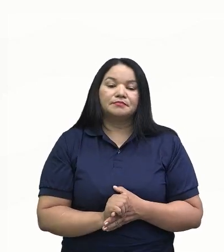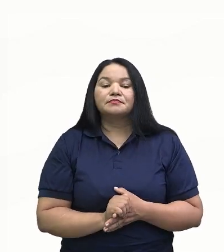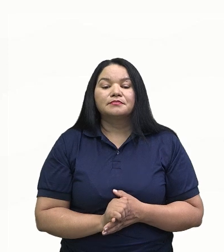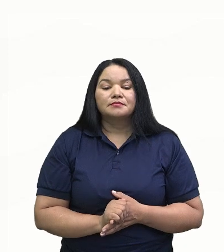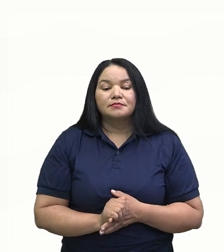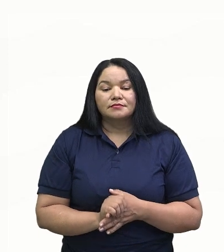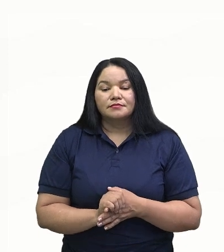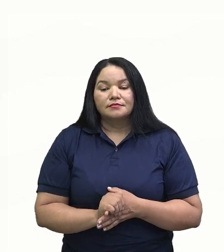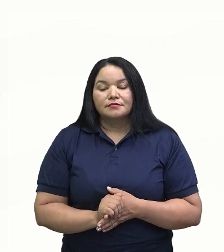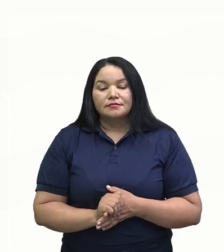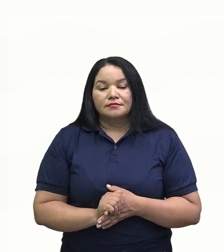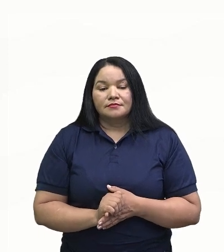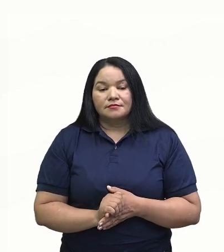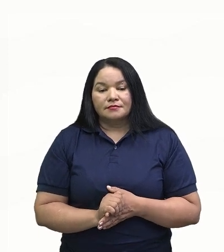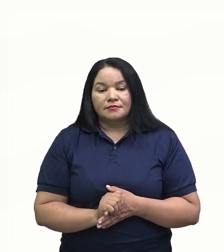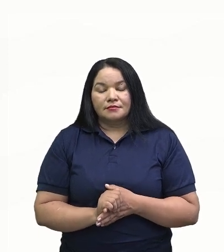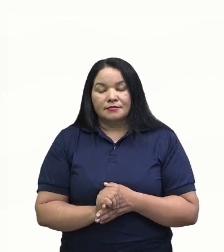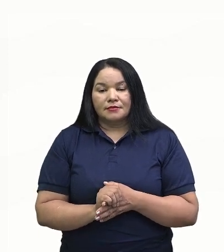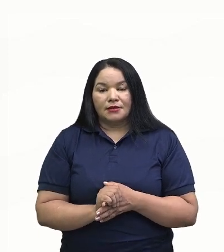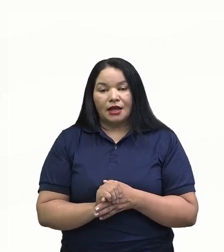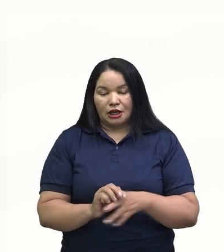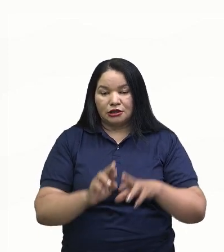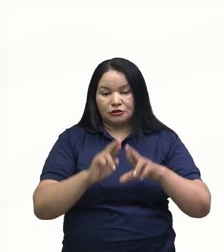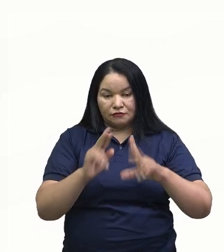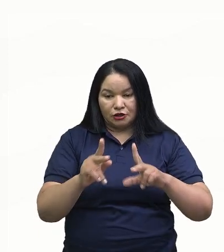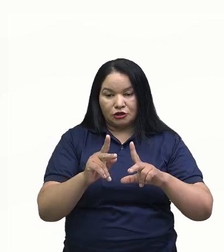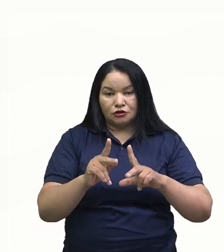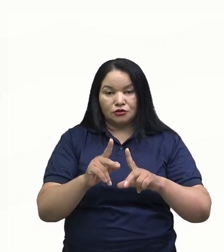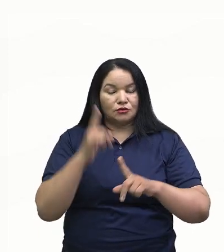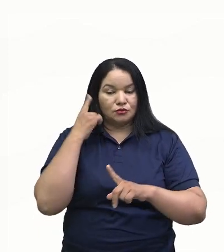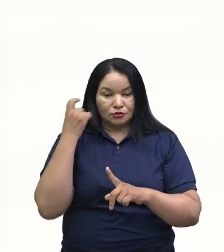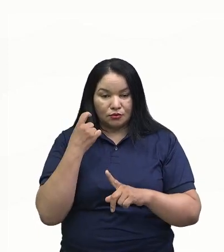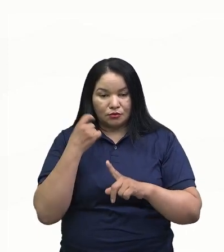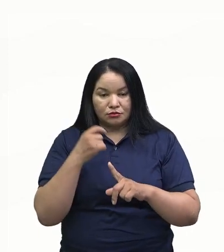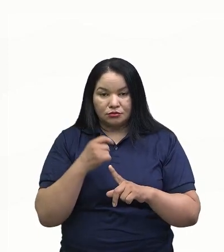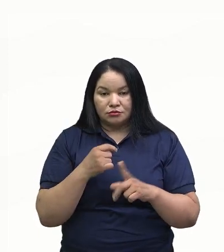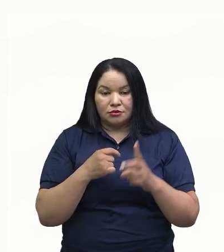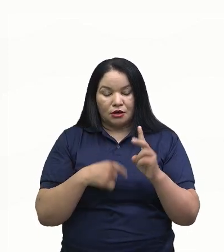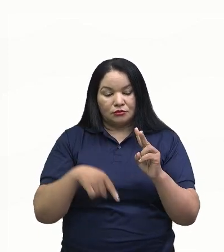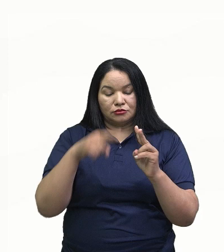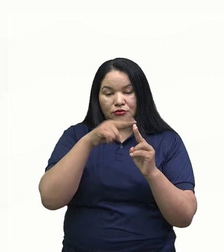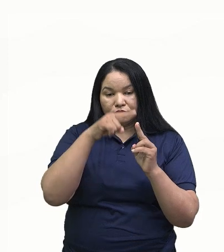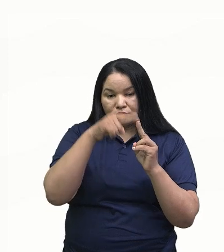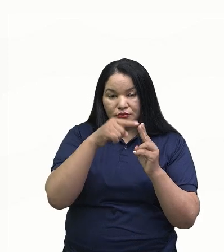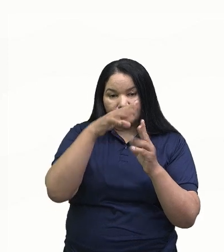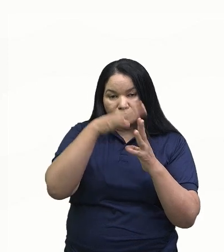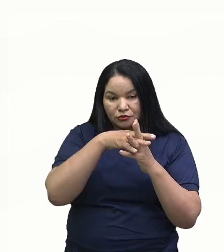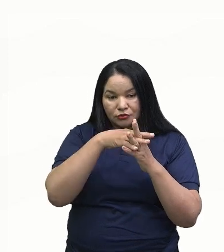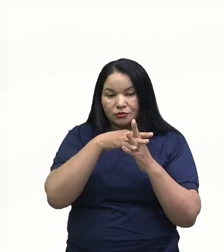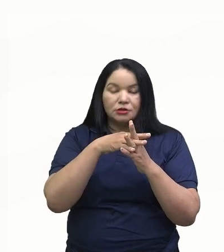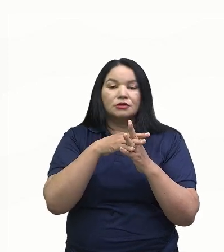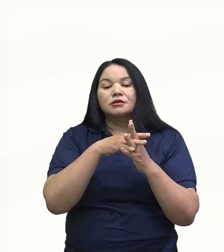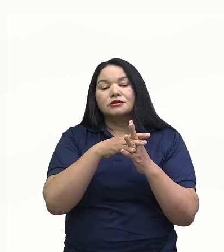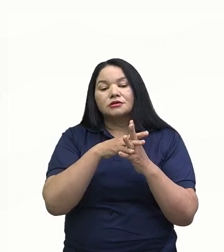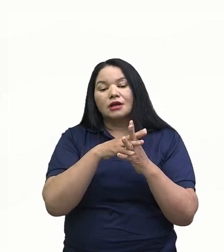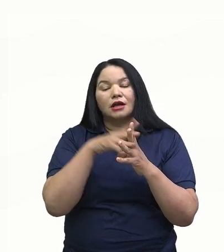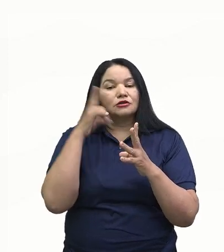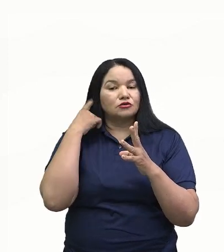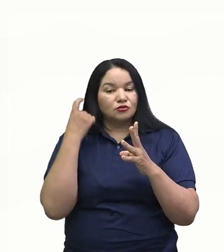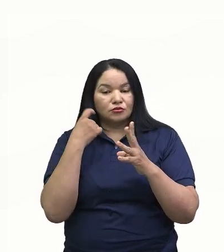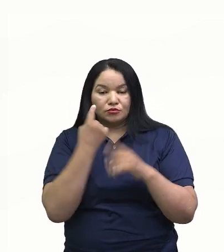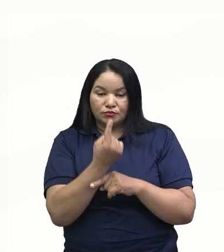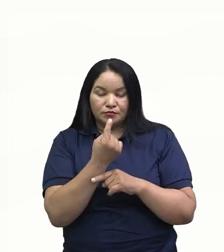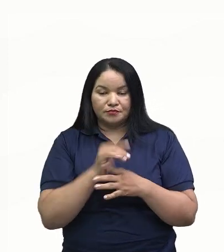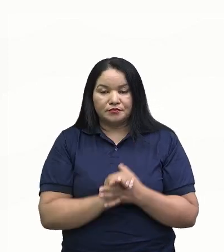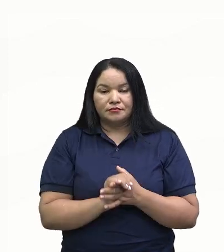né? Eles não têm diferença de som aí, o dígrafo. Então, notem que quando